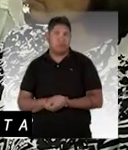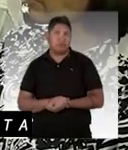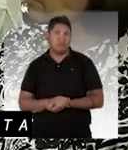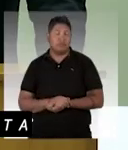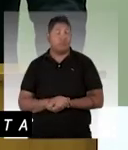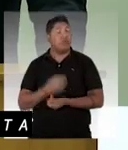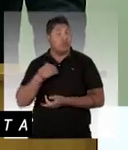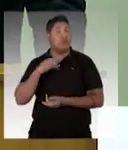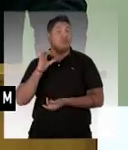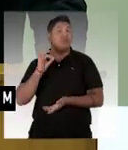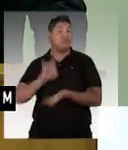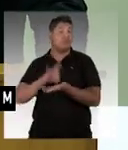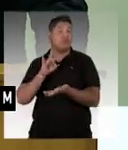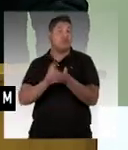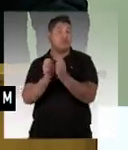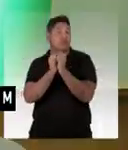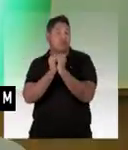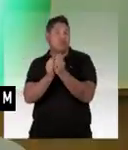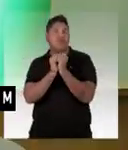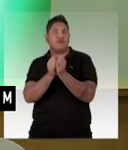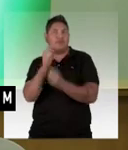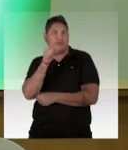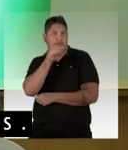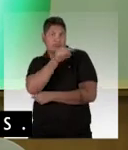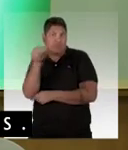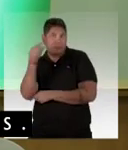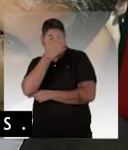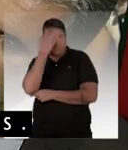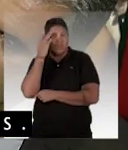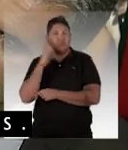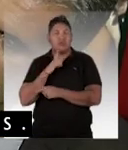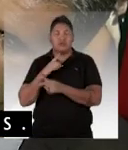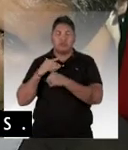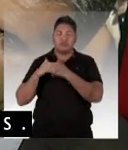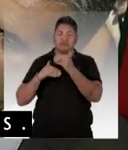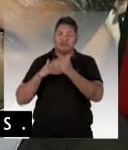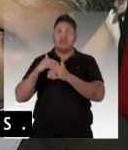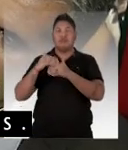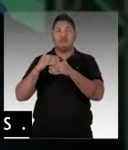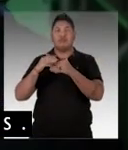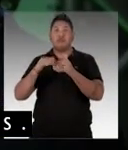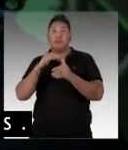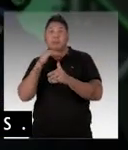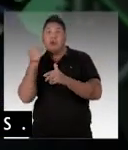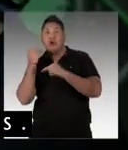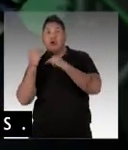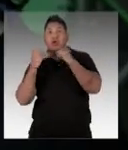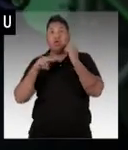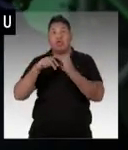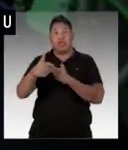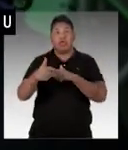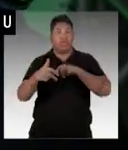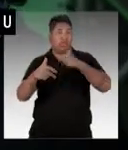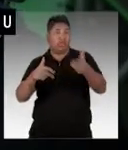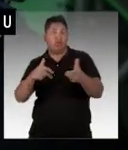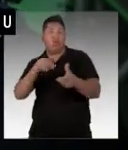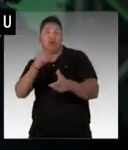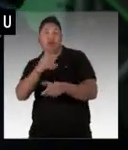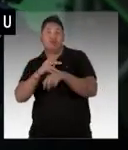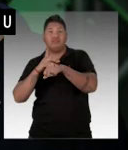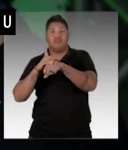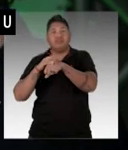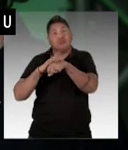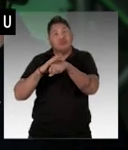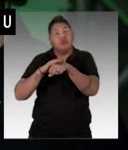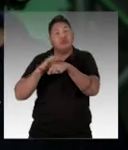é o resultado de um longo e doloroso trabalho que honra a memória das vítimas. Porque realmente eu convivi com